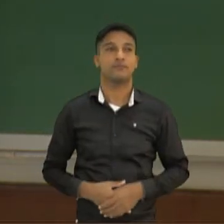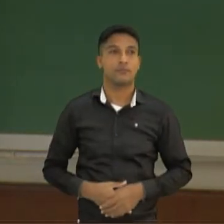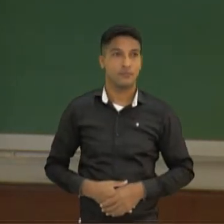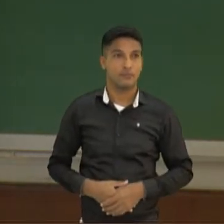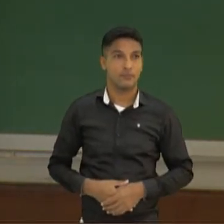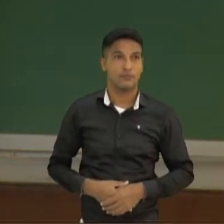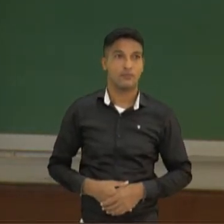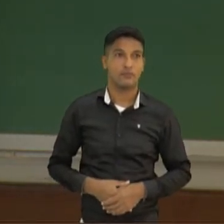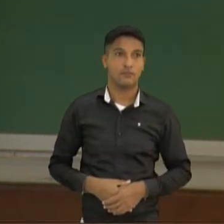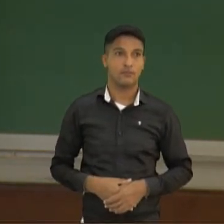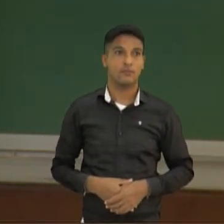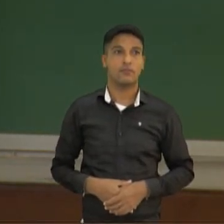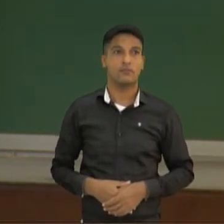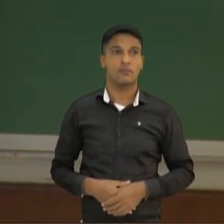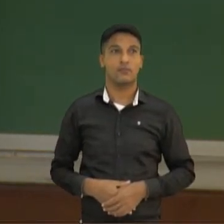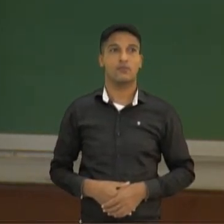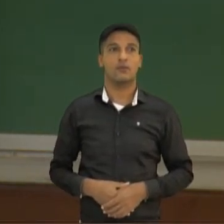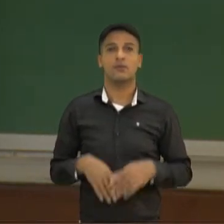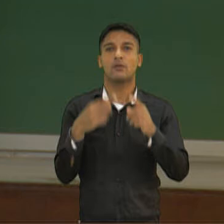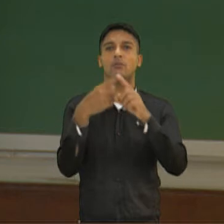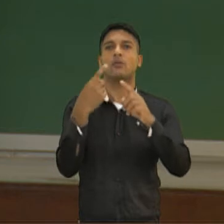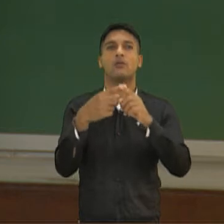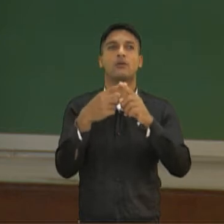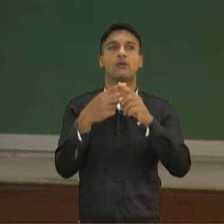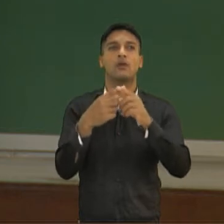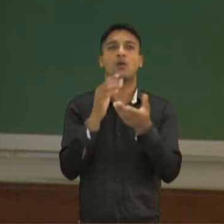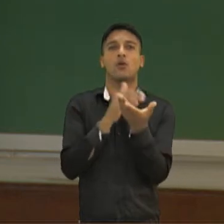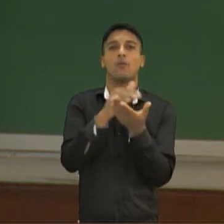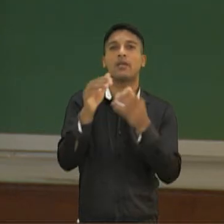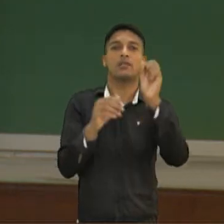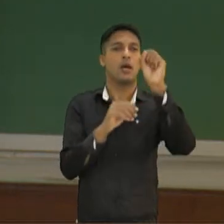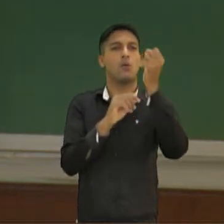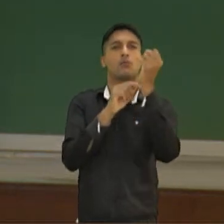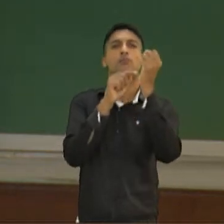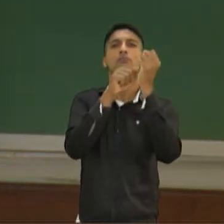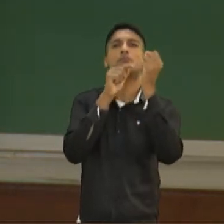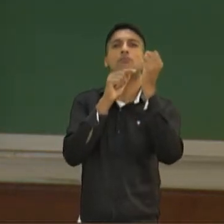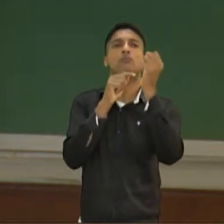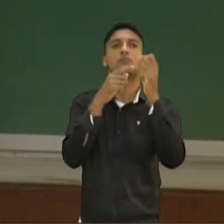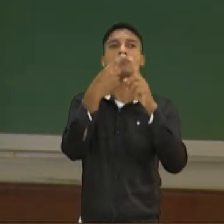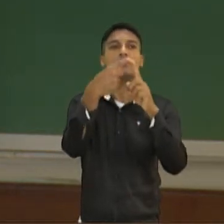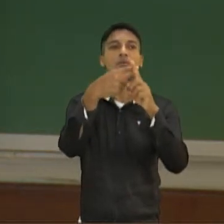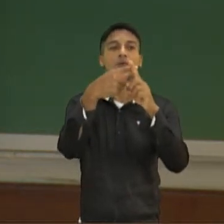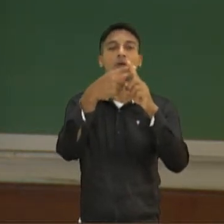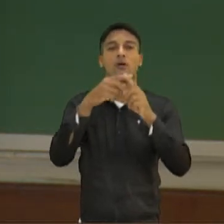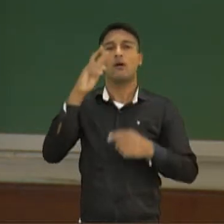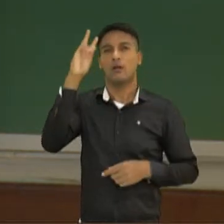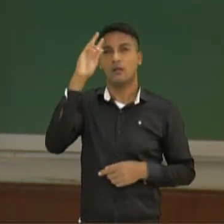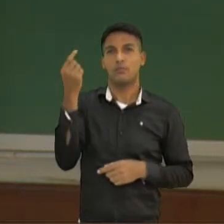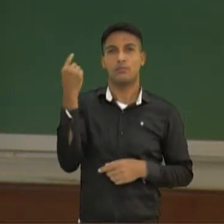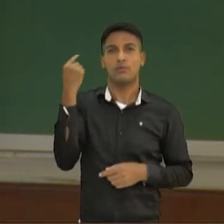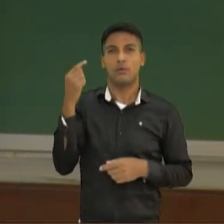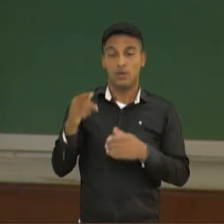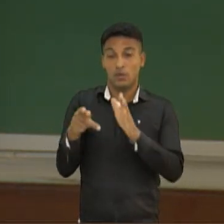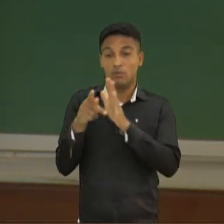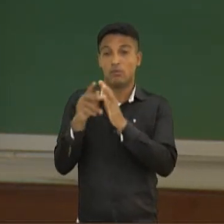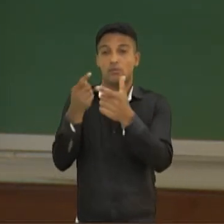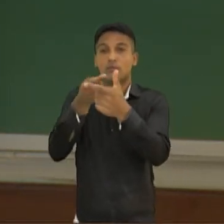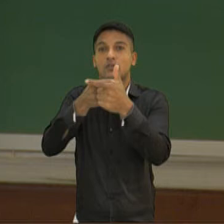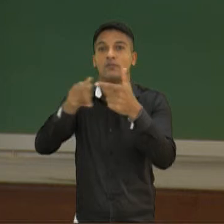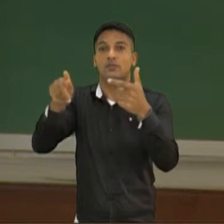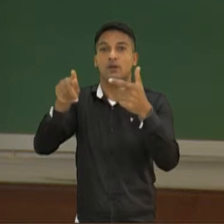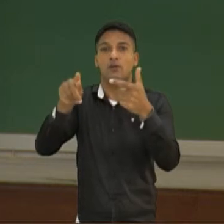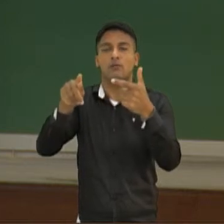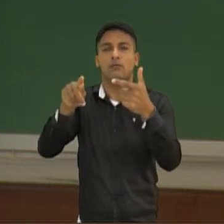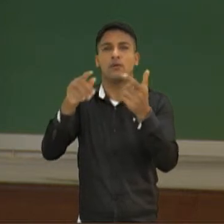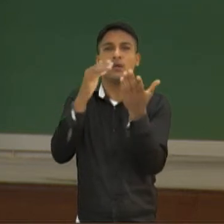tá? Então, por exemplo, por que a gente começa aqui pelo 8? Vamos recordar, quando a gente faz uma divisão, eu